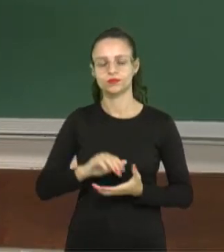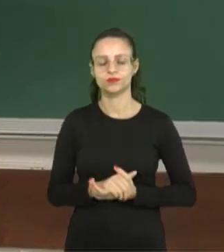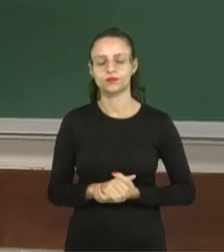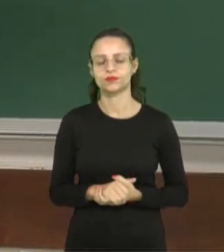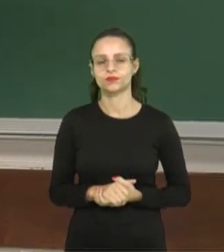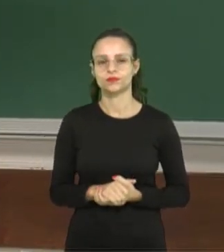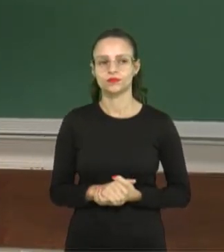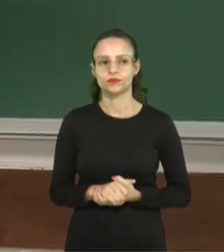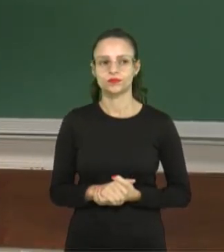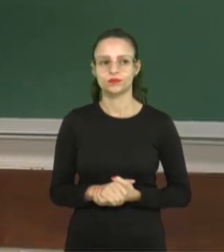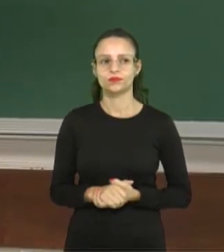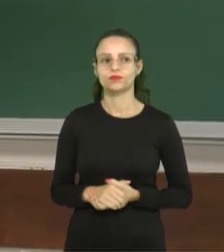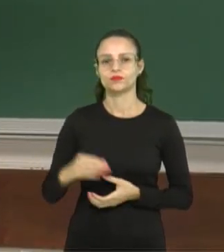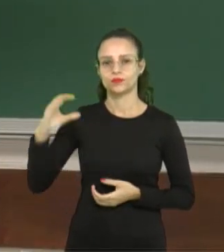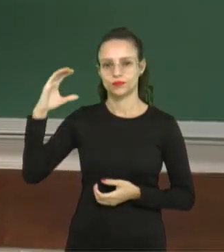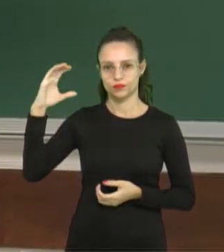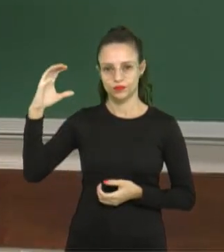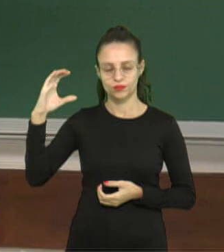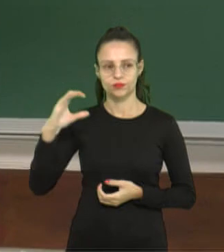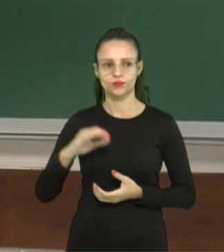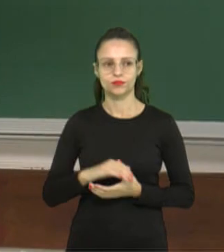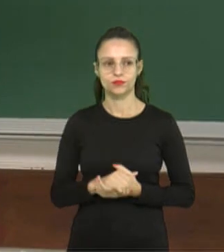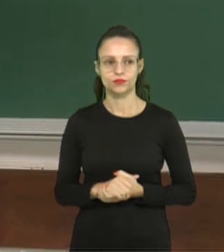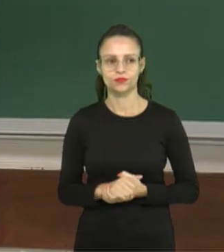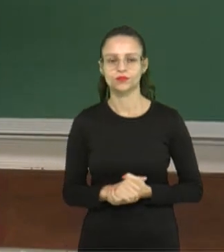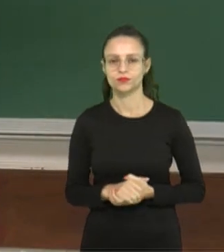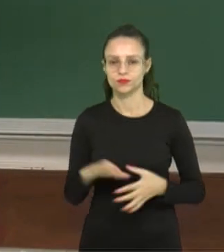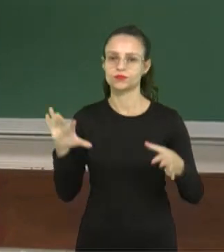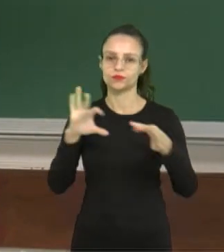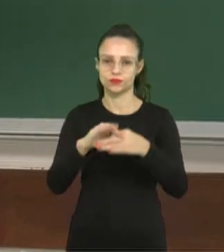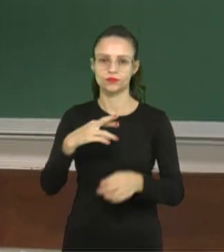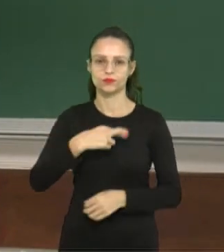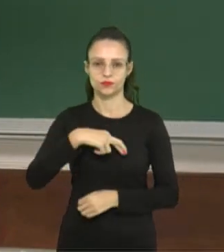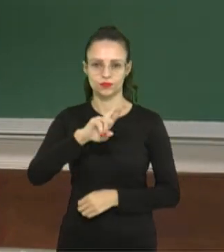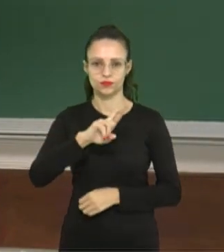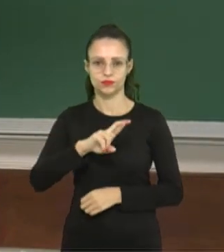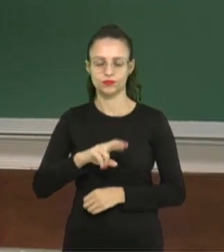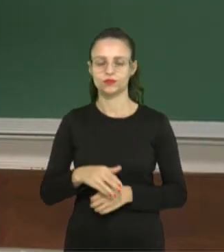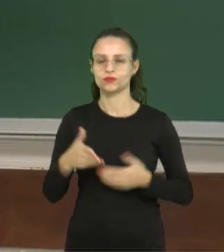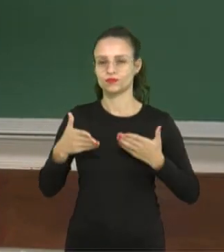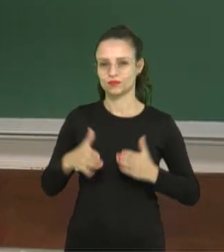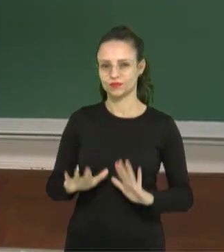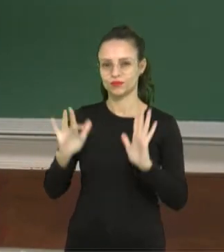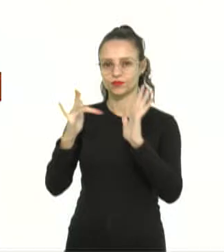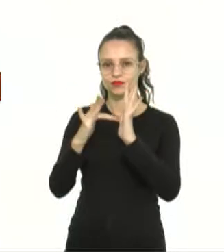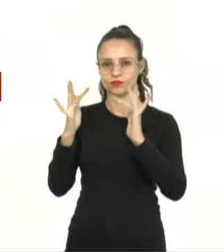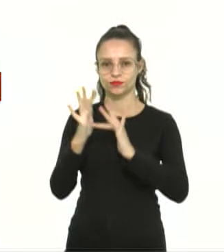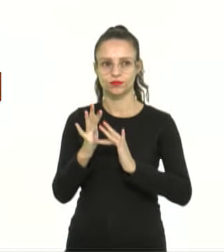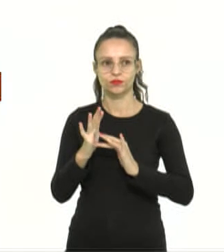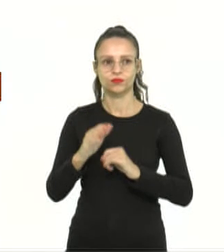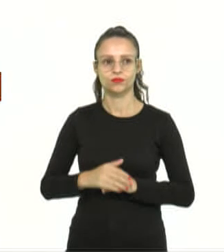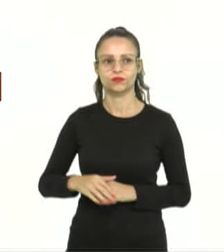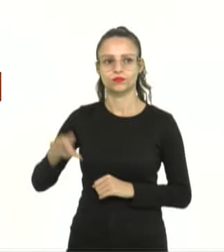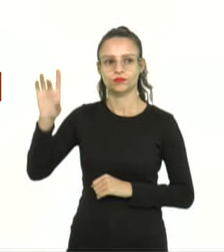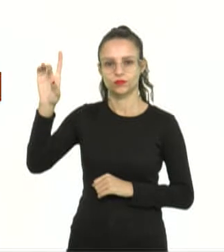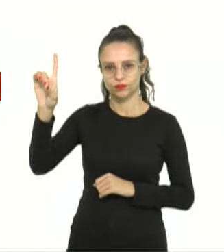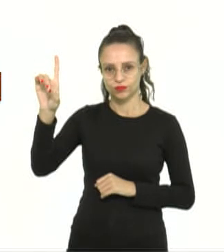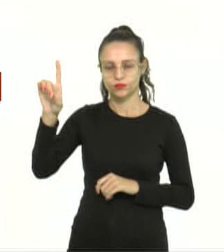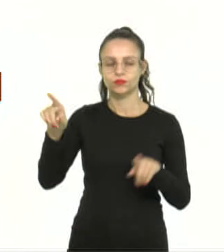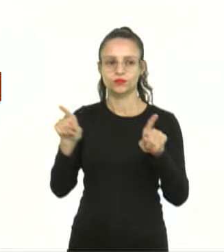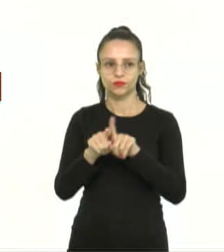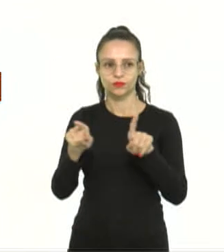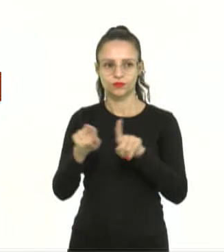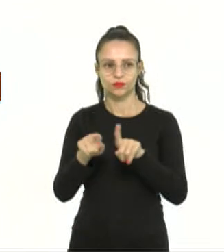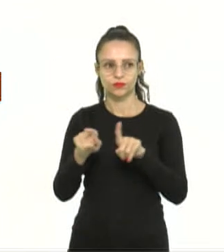que são la Navidad, né, relação totalmente religiosa com o nascimento de Cristo, bautizado